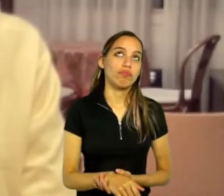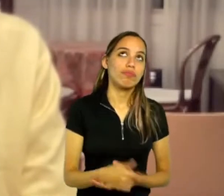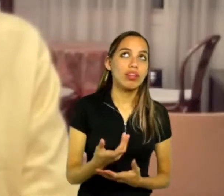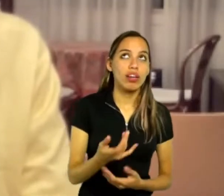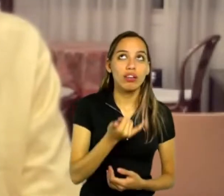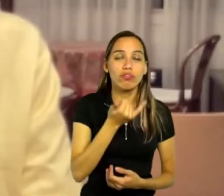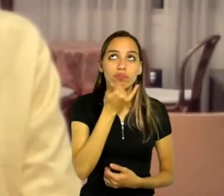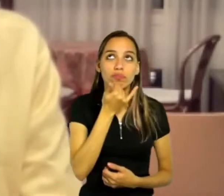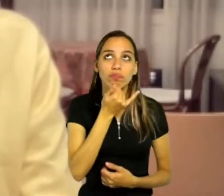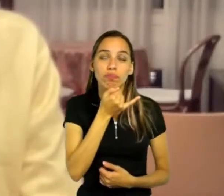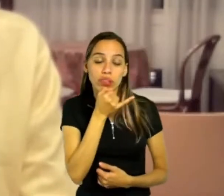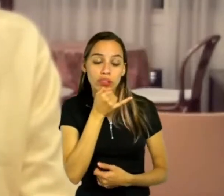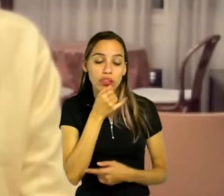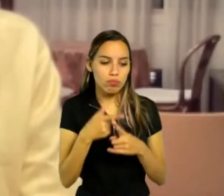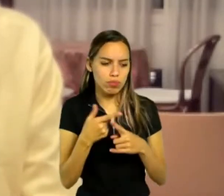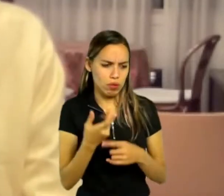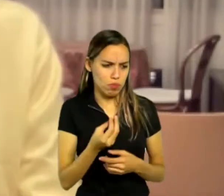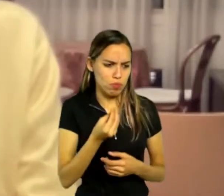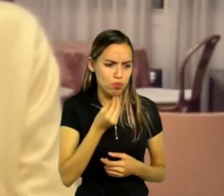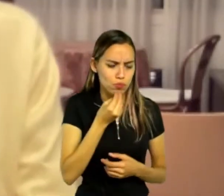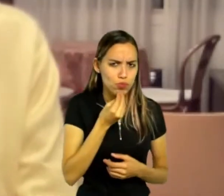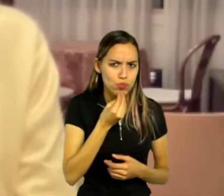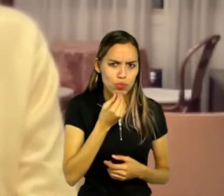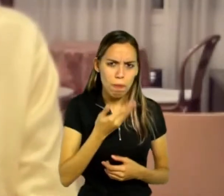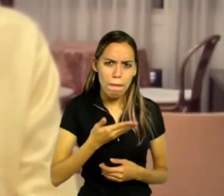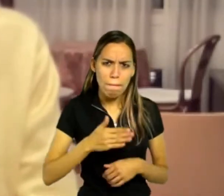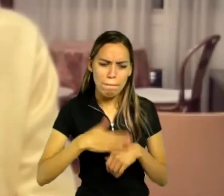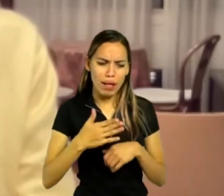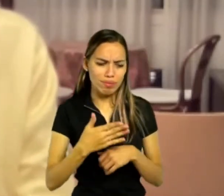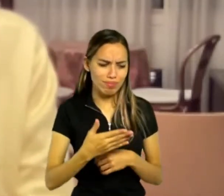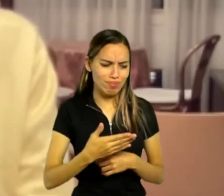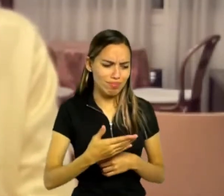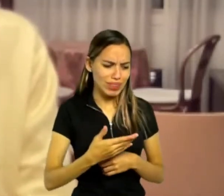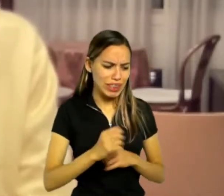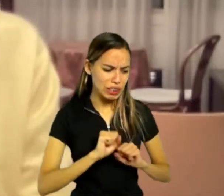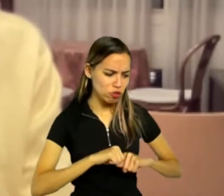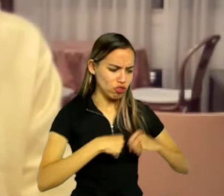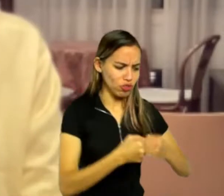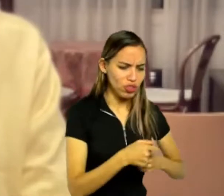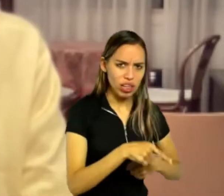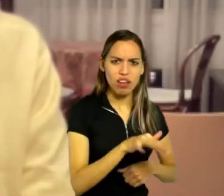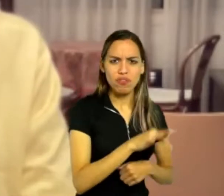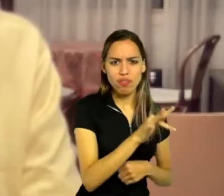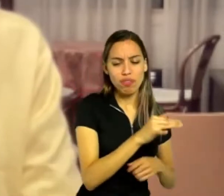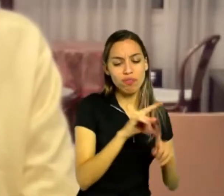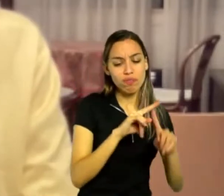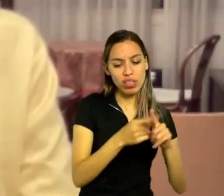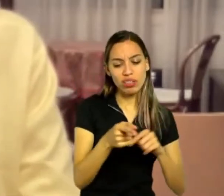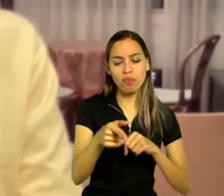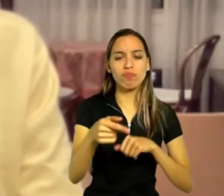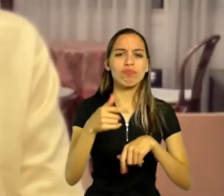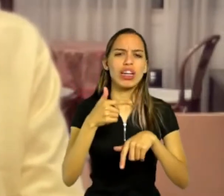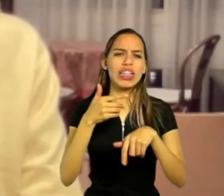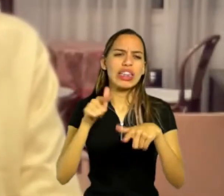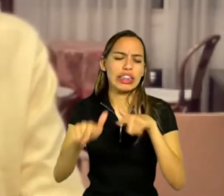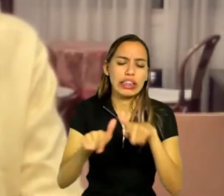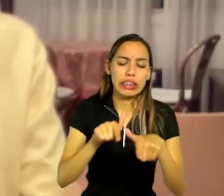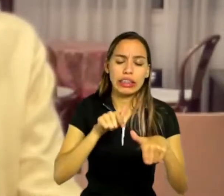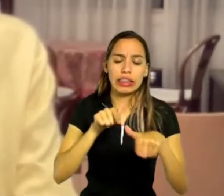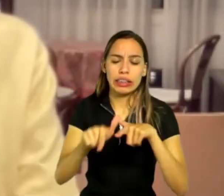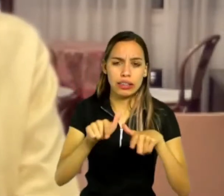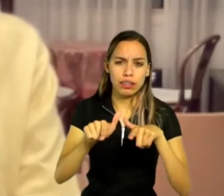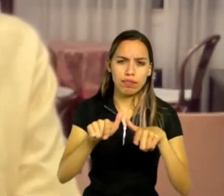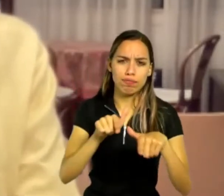eu me dediquei, porque justamente por esse excesso de trabalho, por ter que trabalhar e, enfim,